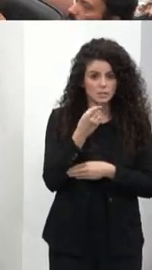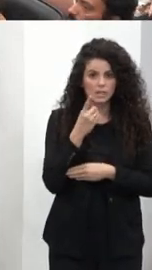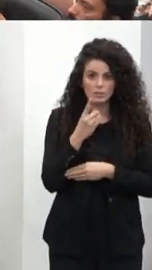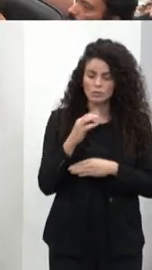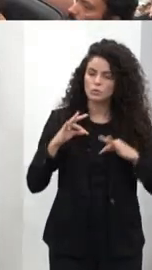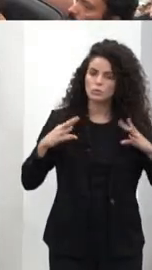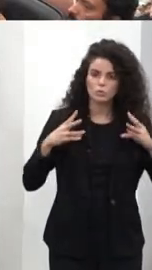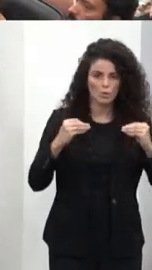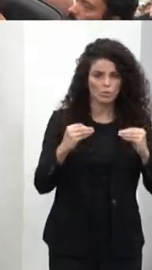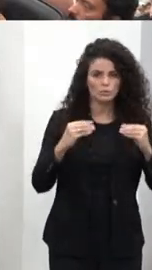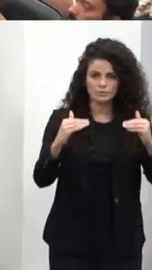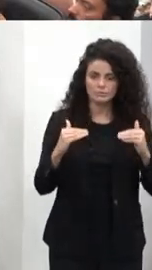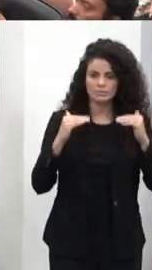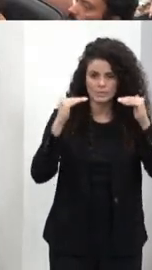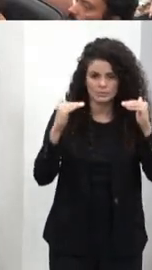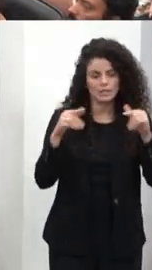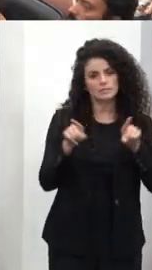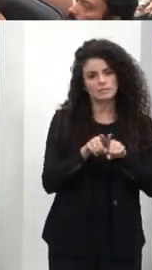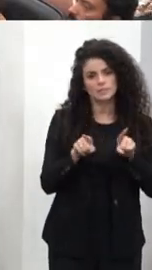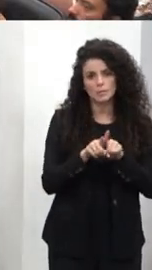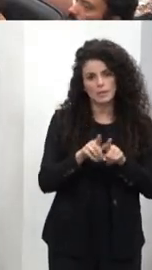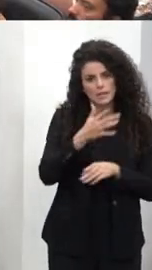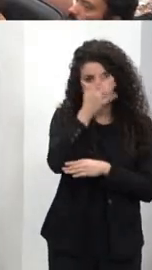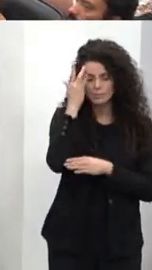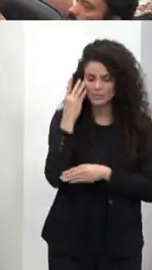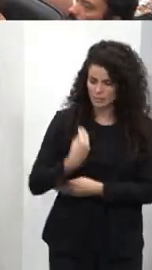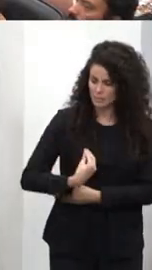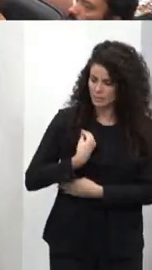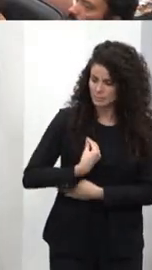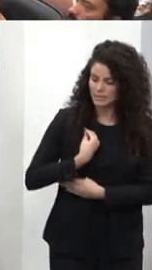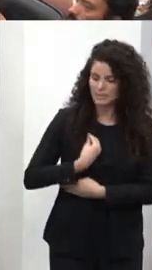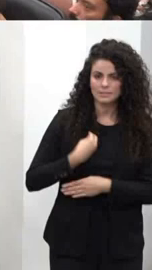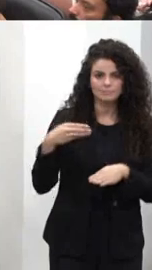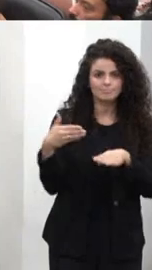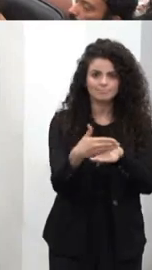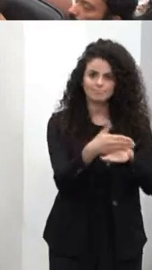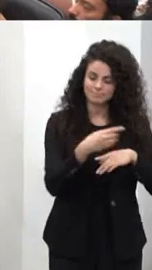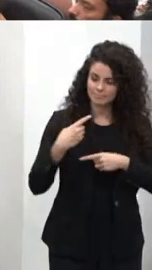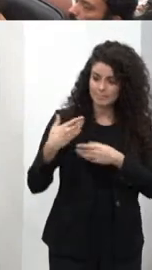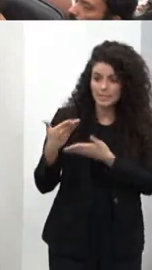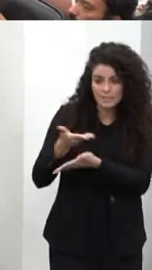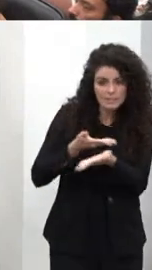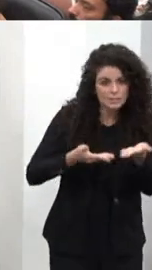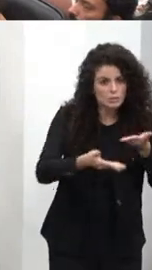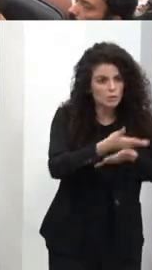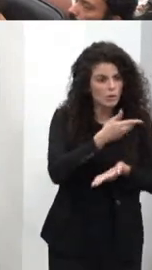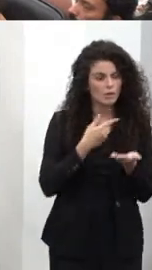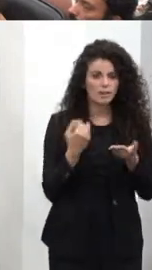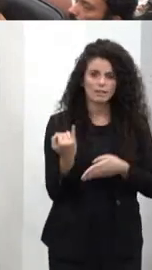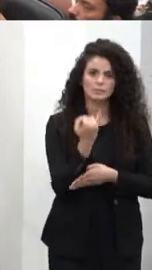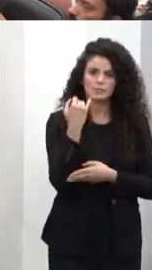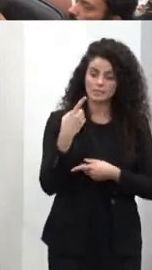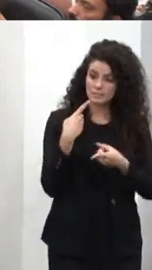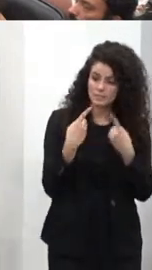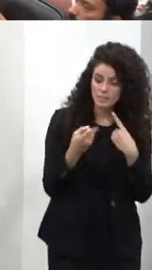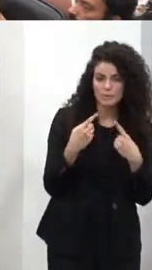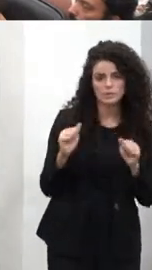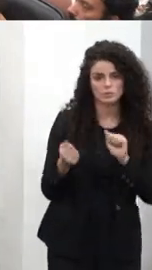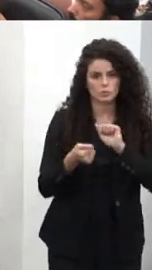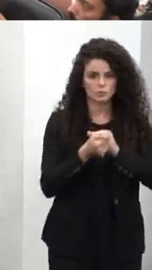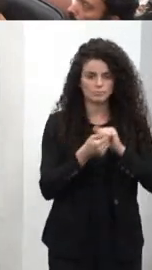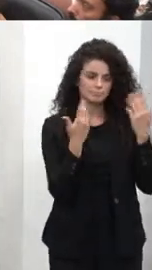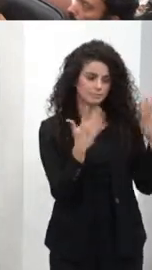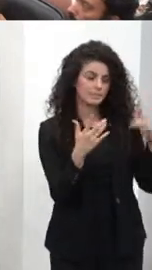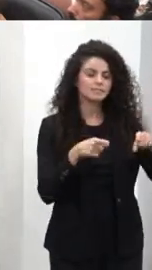autoridades presentes a sociedade civil e todos aqueles que estão aqui para participar desse debate porque é muito importante que nós estejamos juntos por isso que